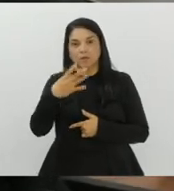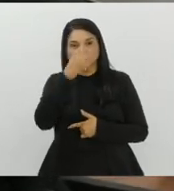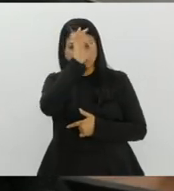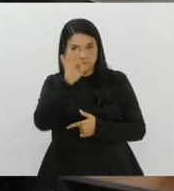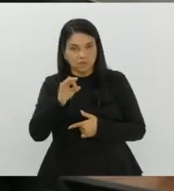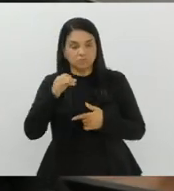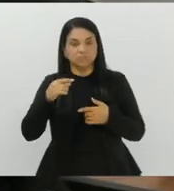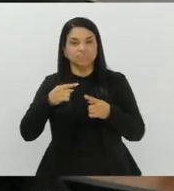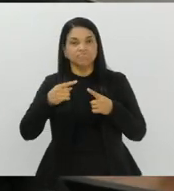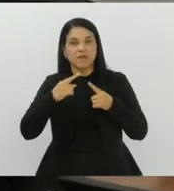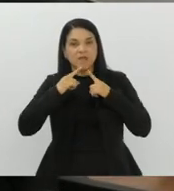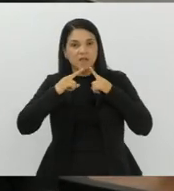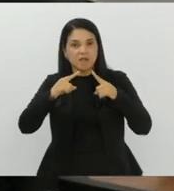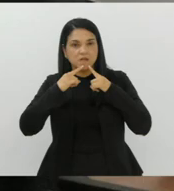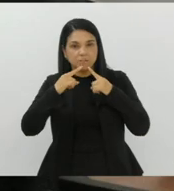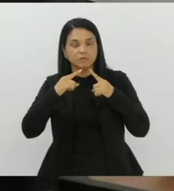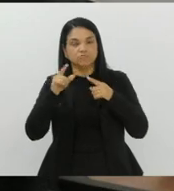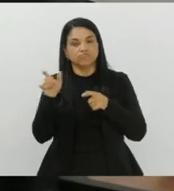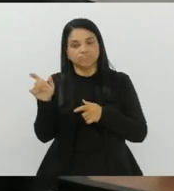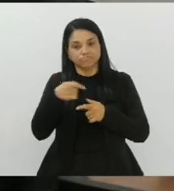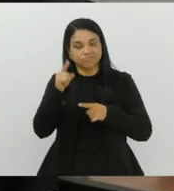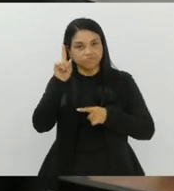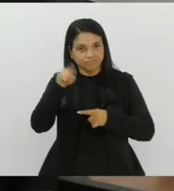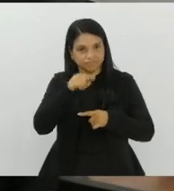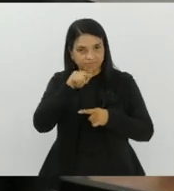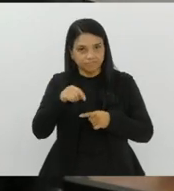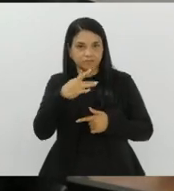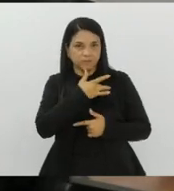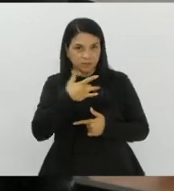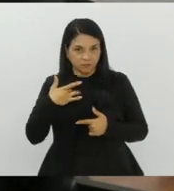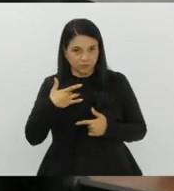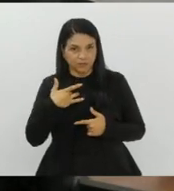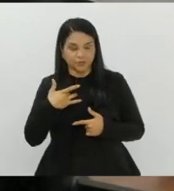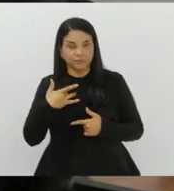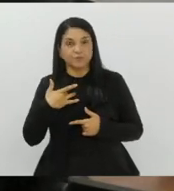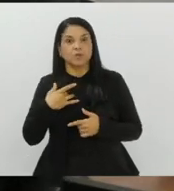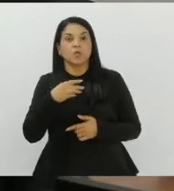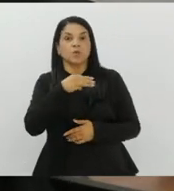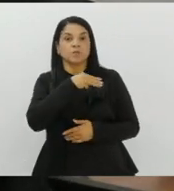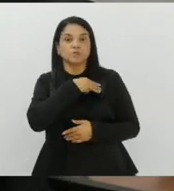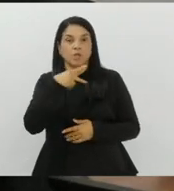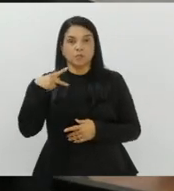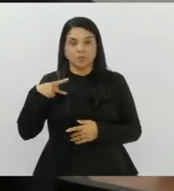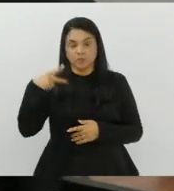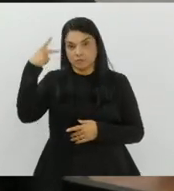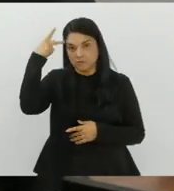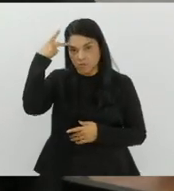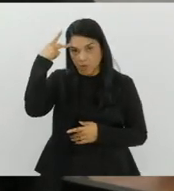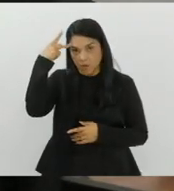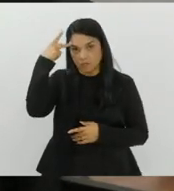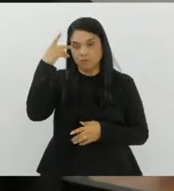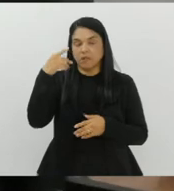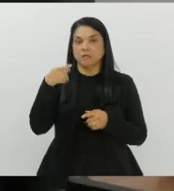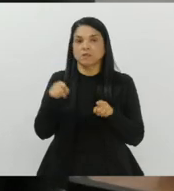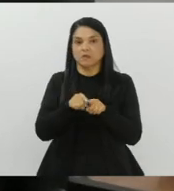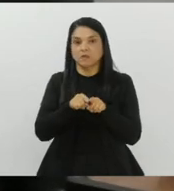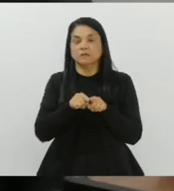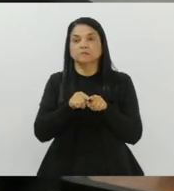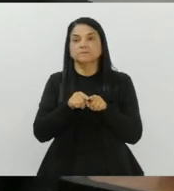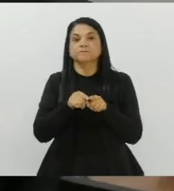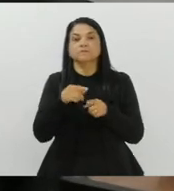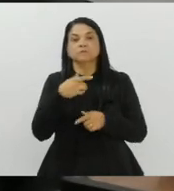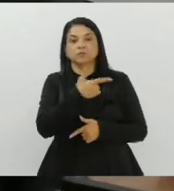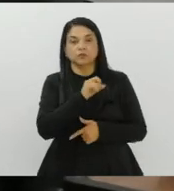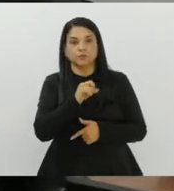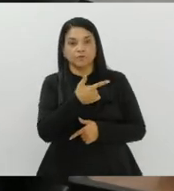por desligamentos unilaterais. E, não por outra razão, o Ministério Público em São Paulo instaurou, também nesse ano